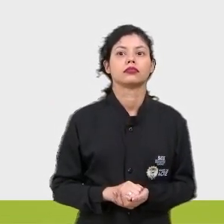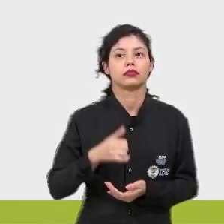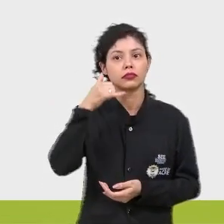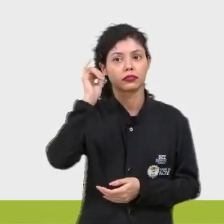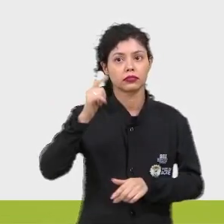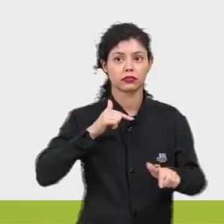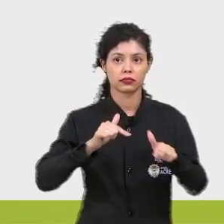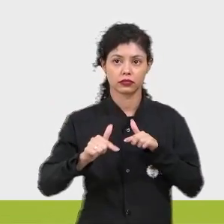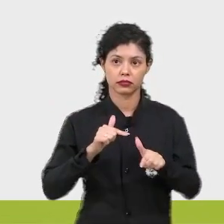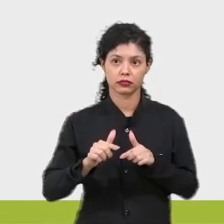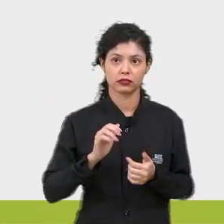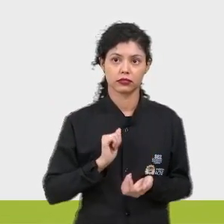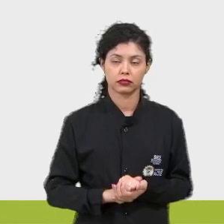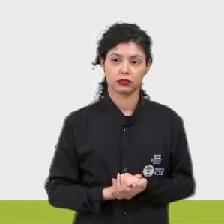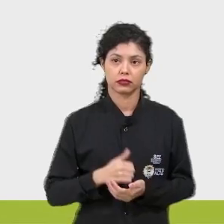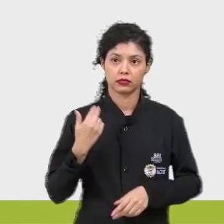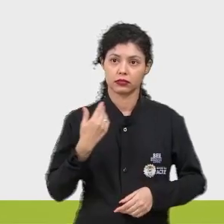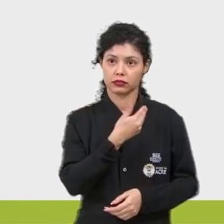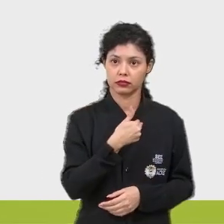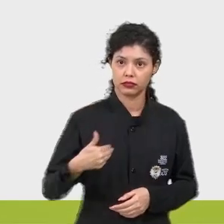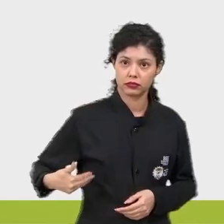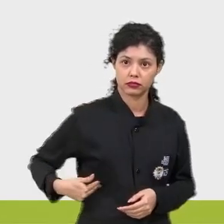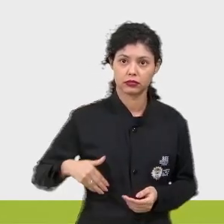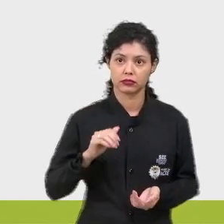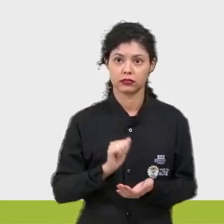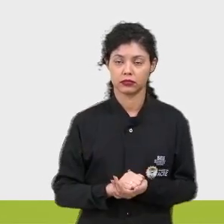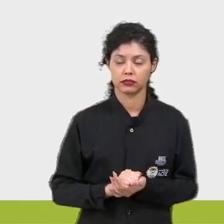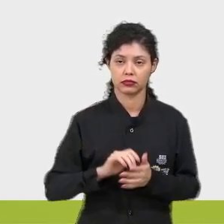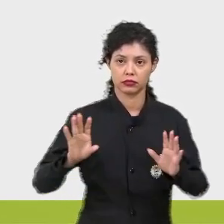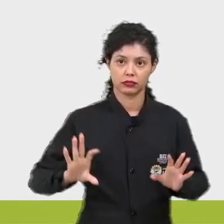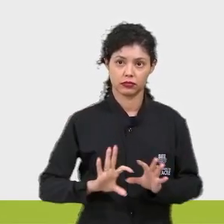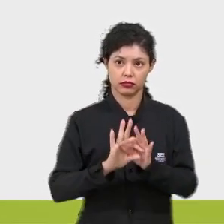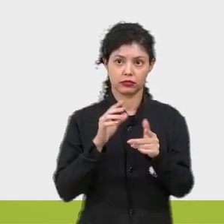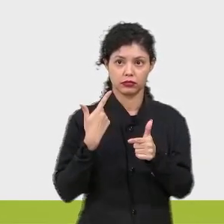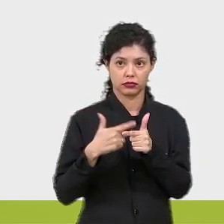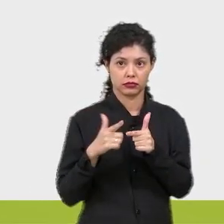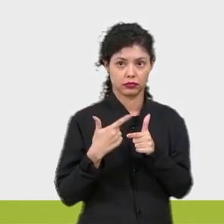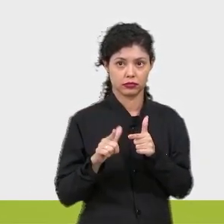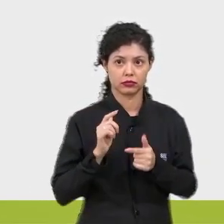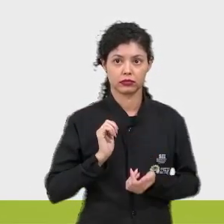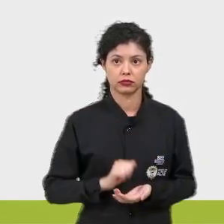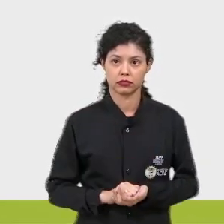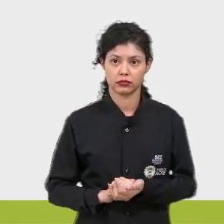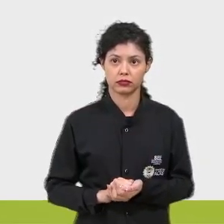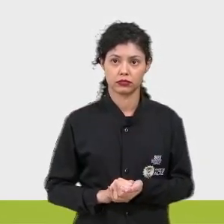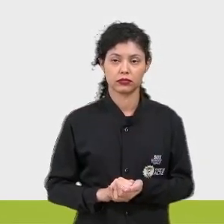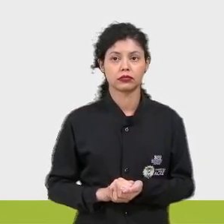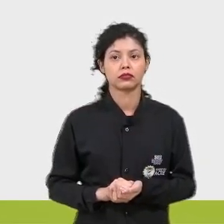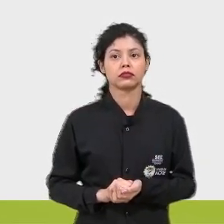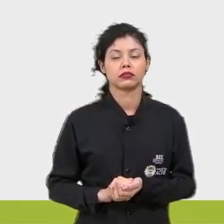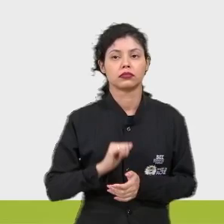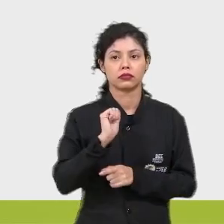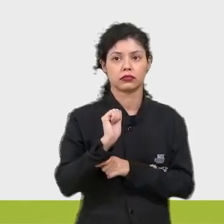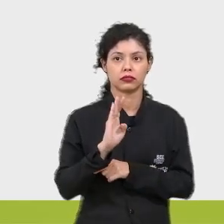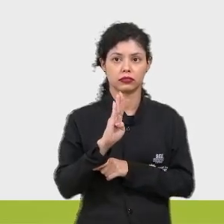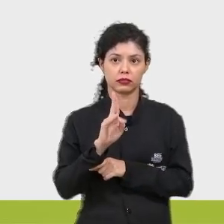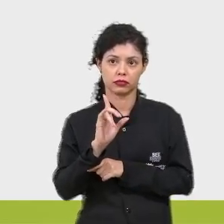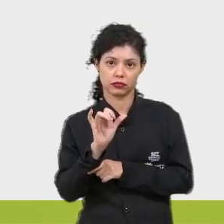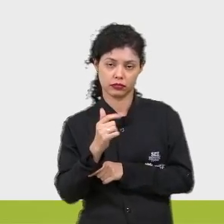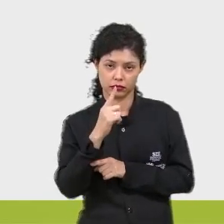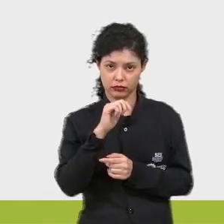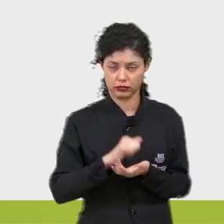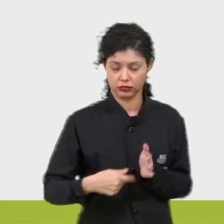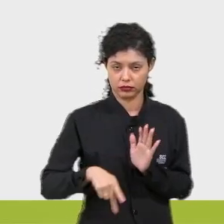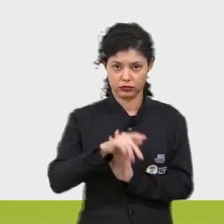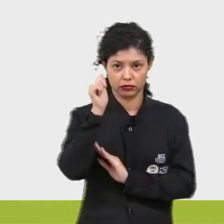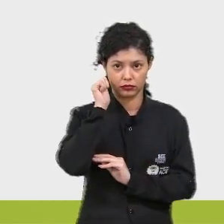C, evidenciar o trabalho da Defensoria Pública em relação ao problema do abuso contra